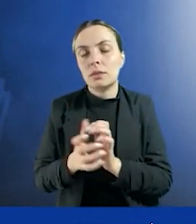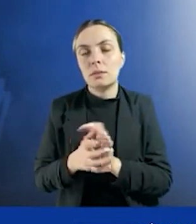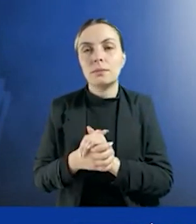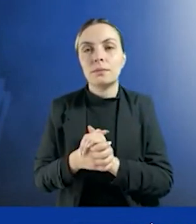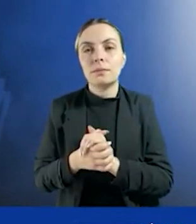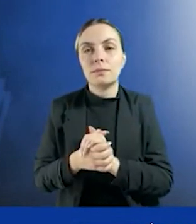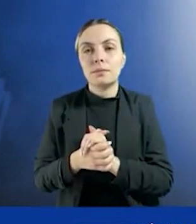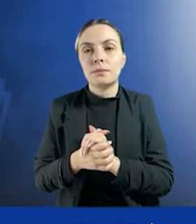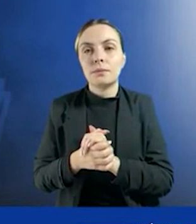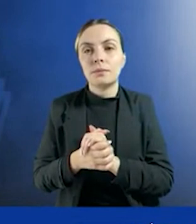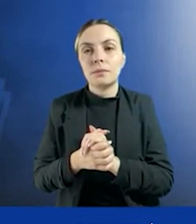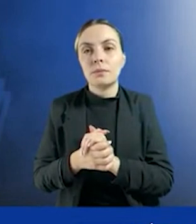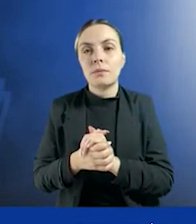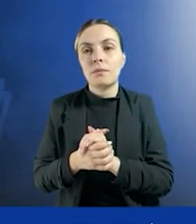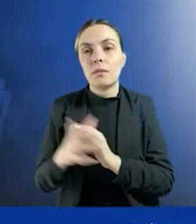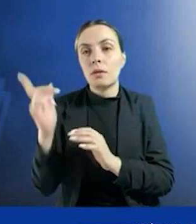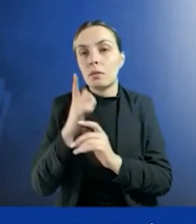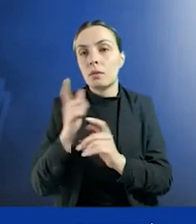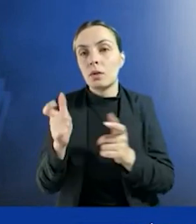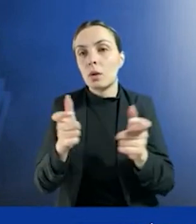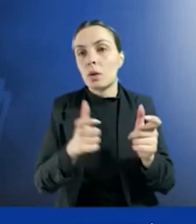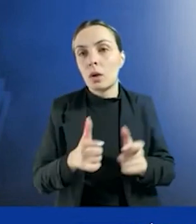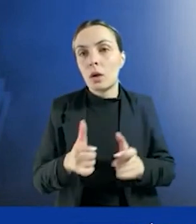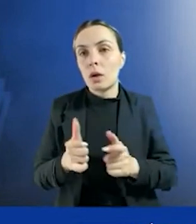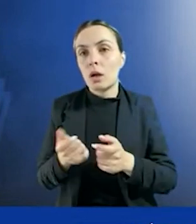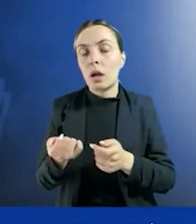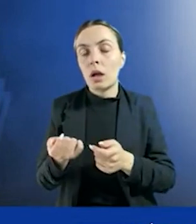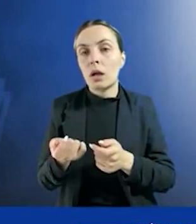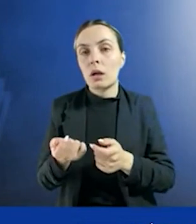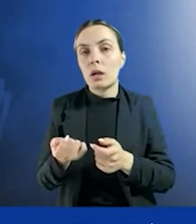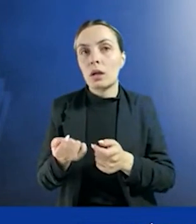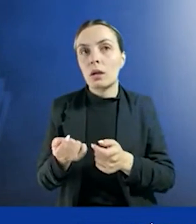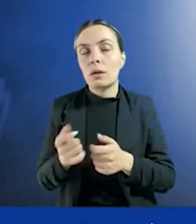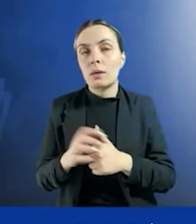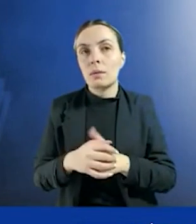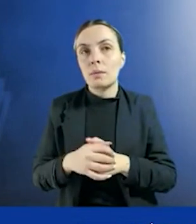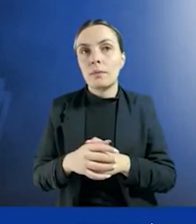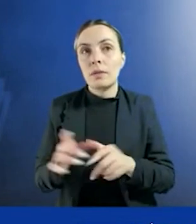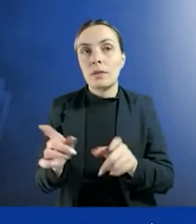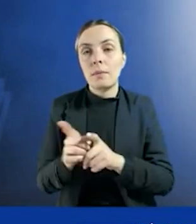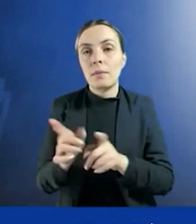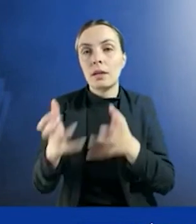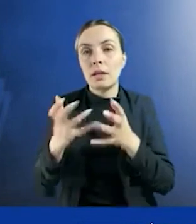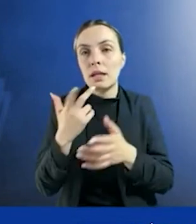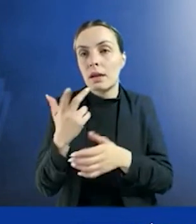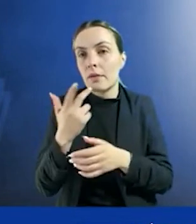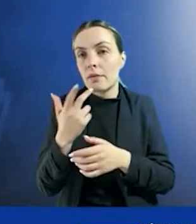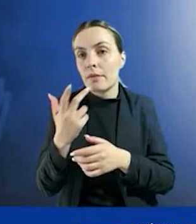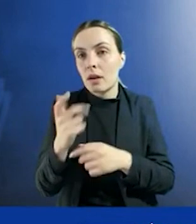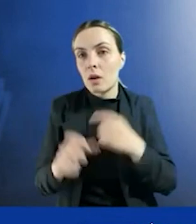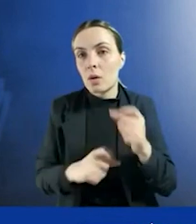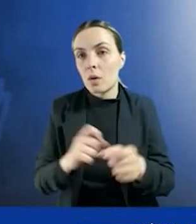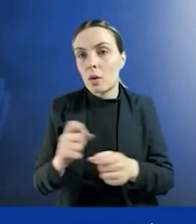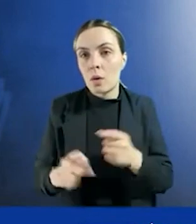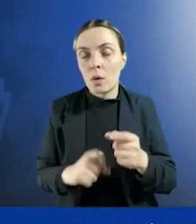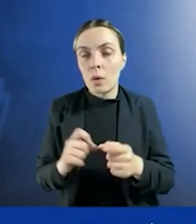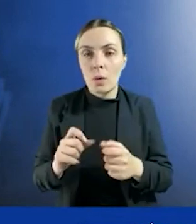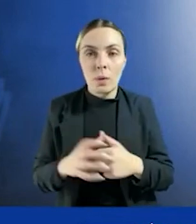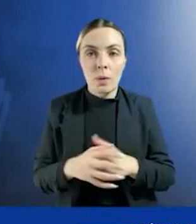para o ambiente e para a economia. Eu gostaria de mencionar que